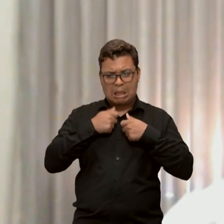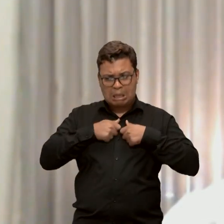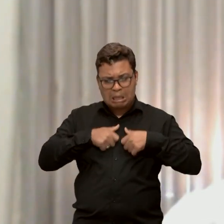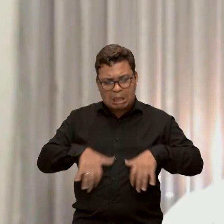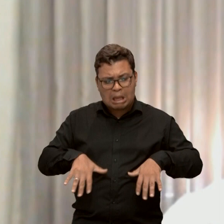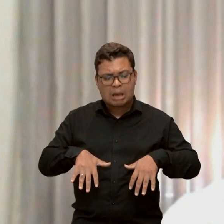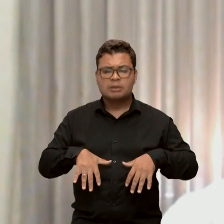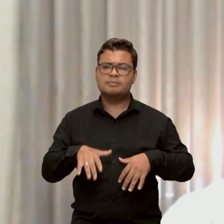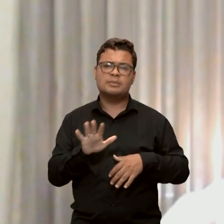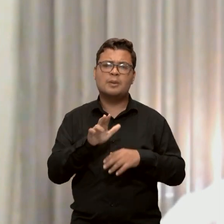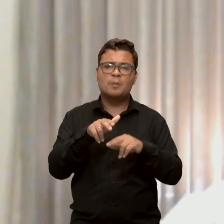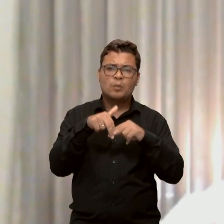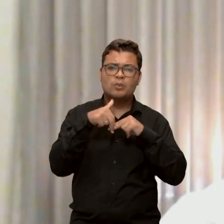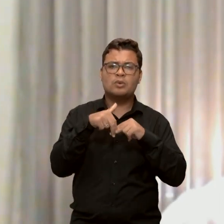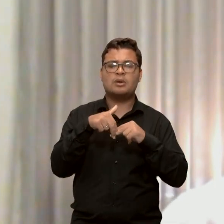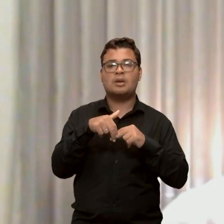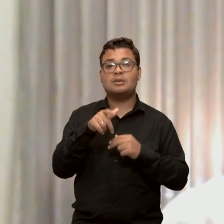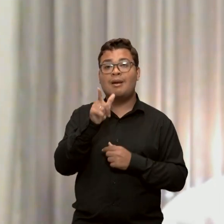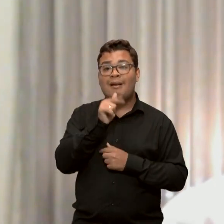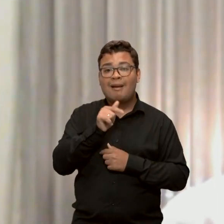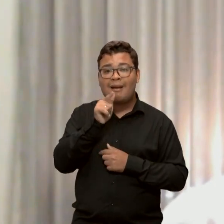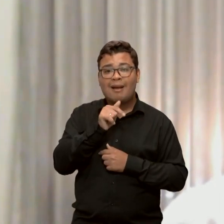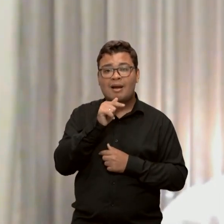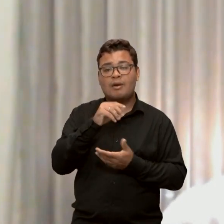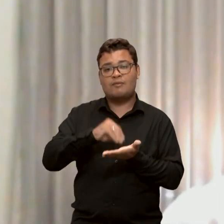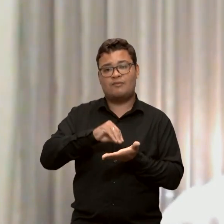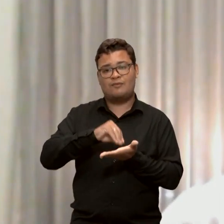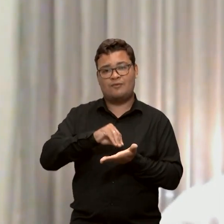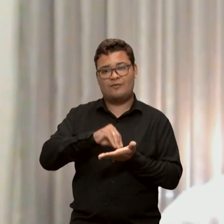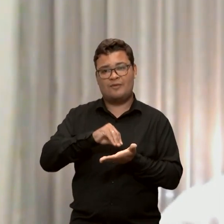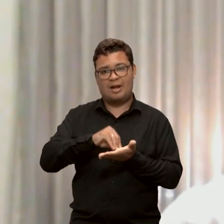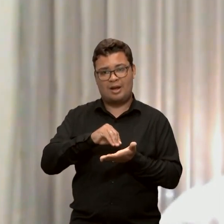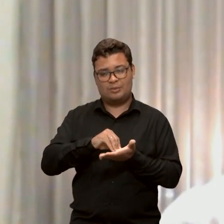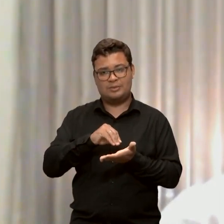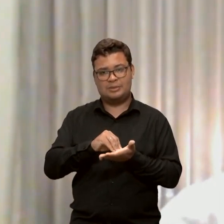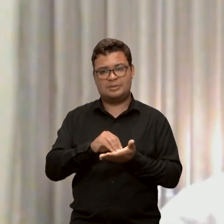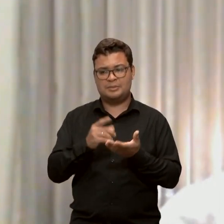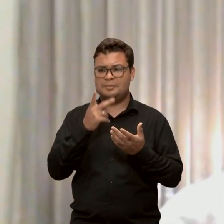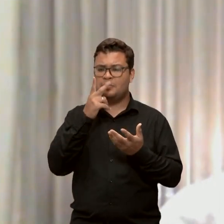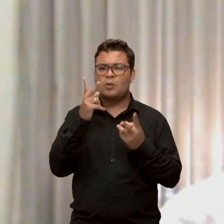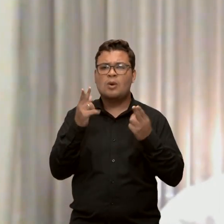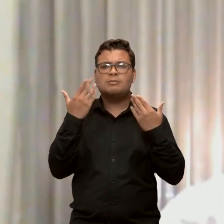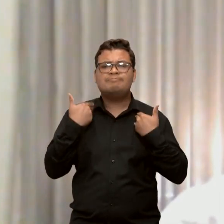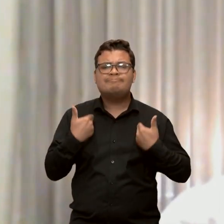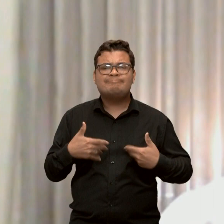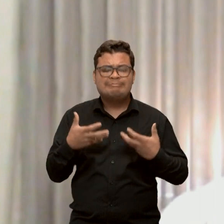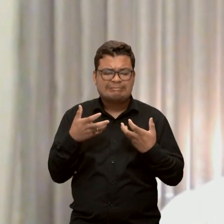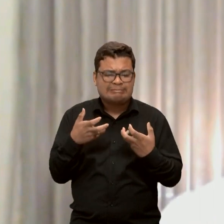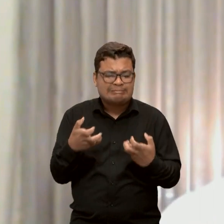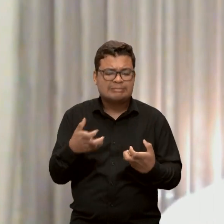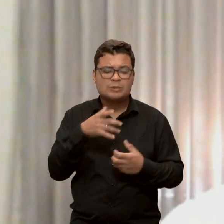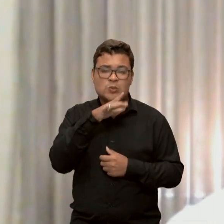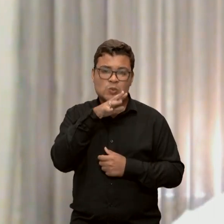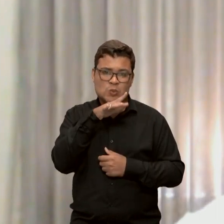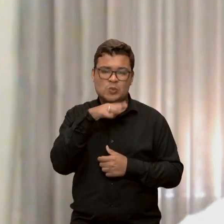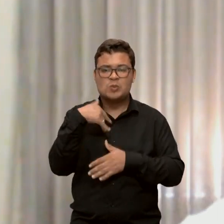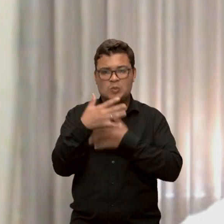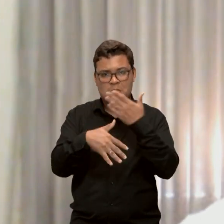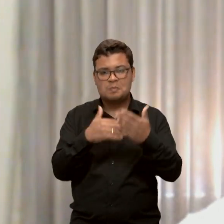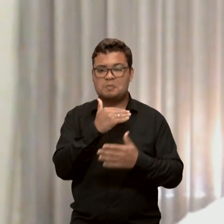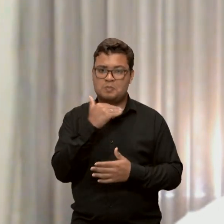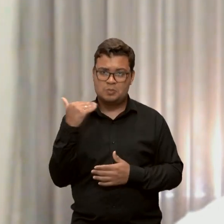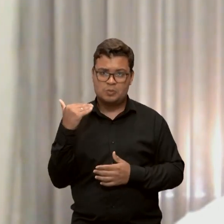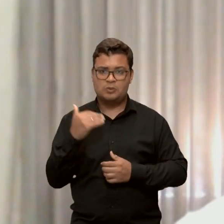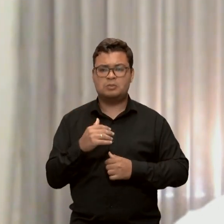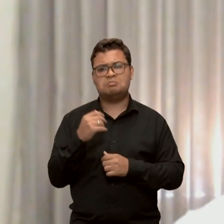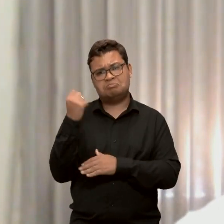choque que a gente chama hipovolêmico, que antigamente se chamava de dengue hemorrágica, mas na verdade a gente sabe que não morre pelo sangramento, né? O sangramento é um